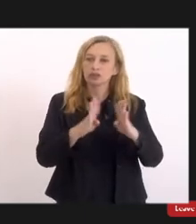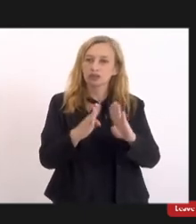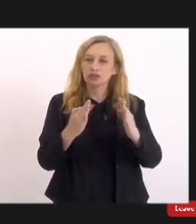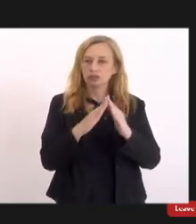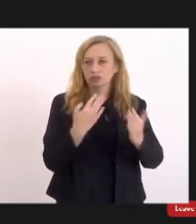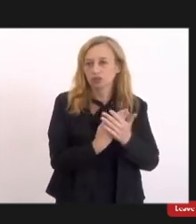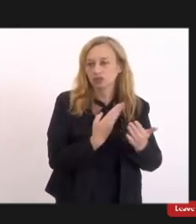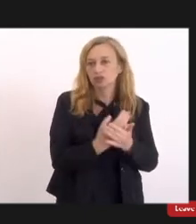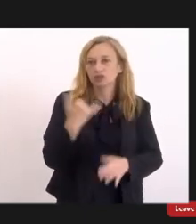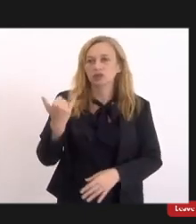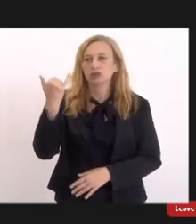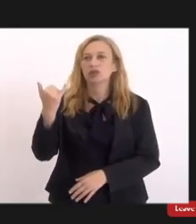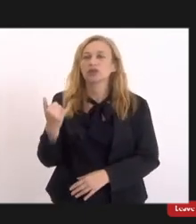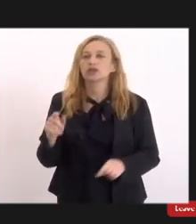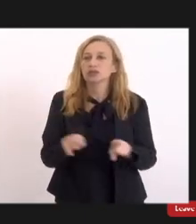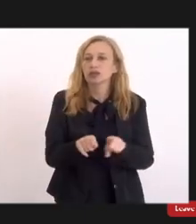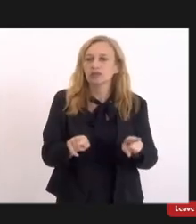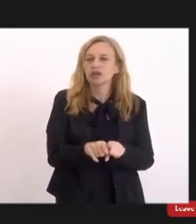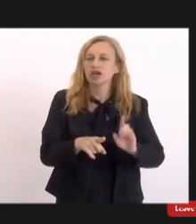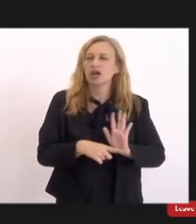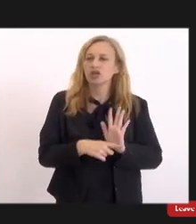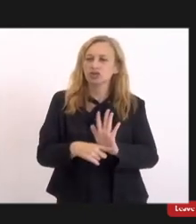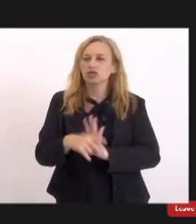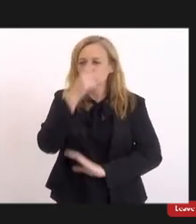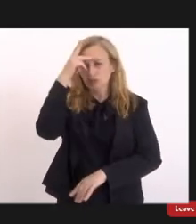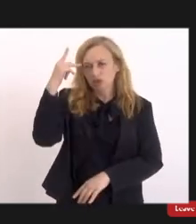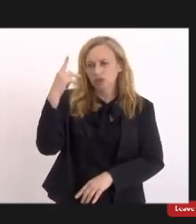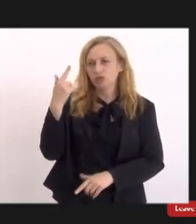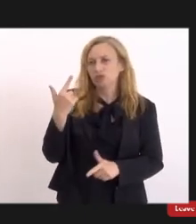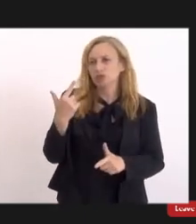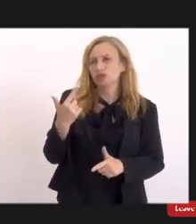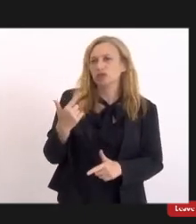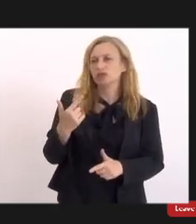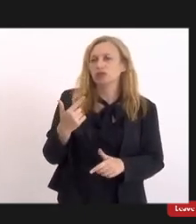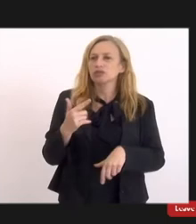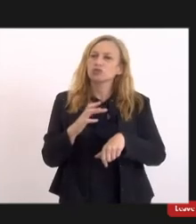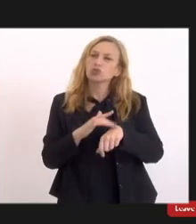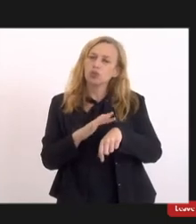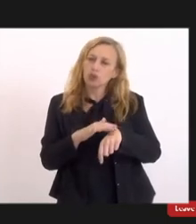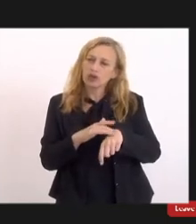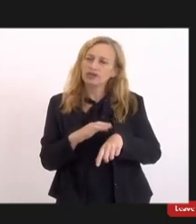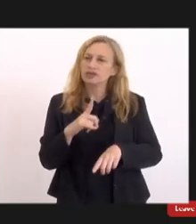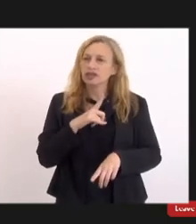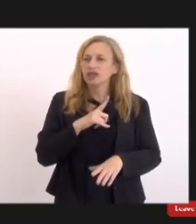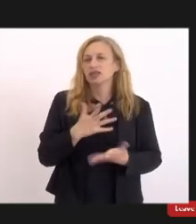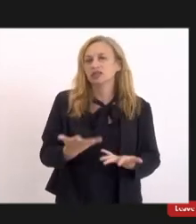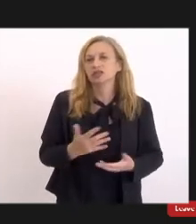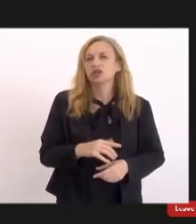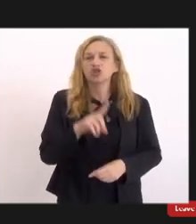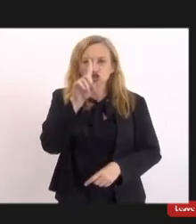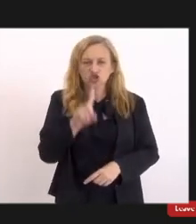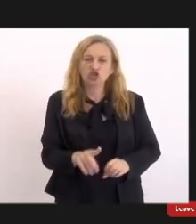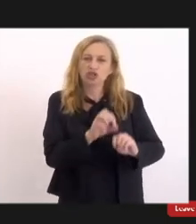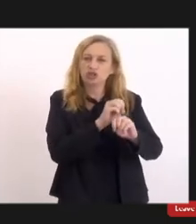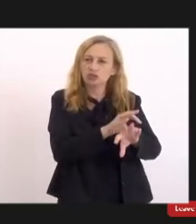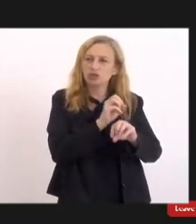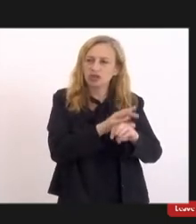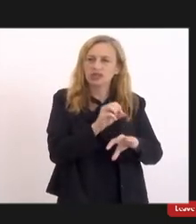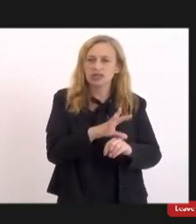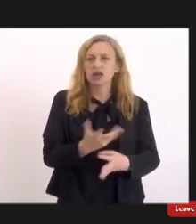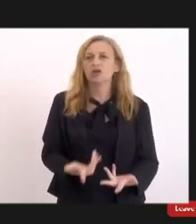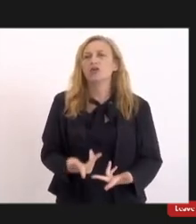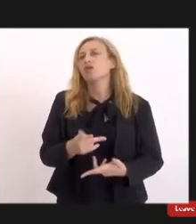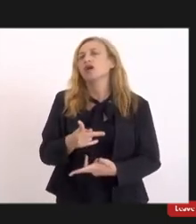Né, também a garantia das pessoas com comorbidades, né, que tem uma garantia, né, tanto estamos falando do direito à educação, tanto os alunos